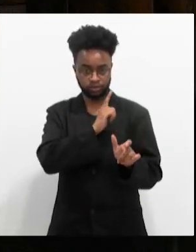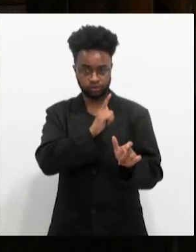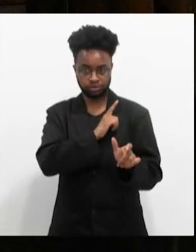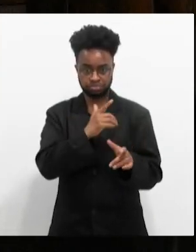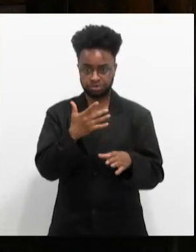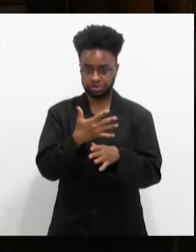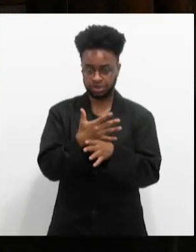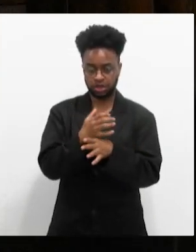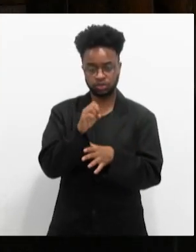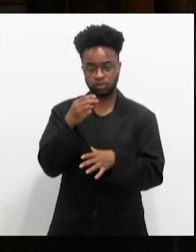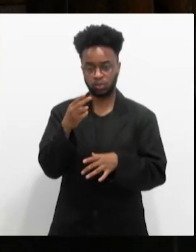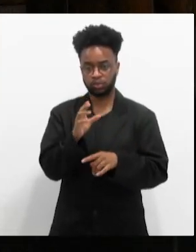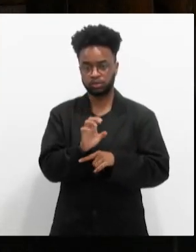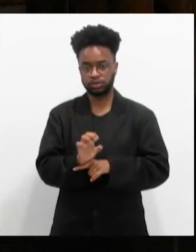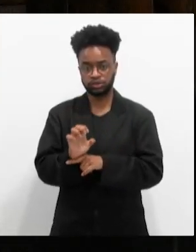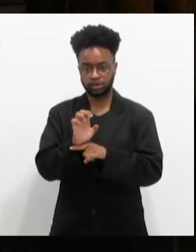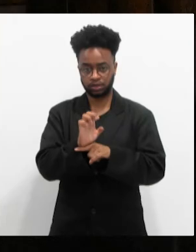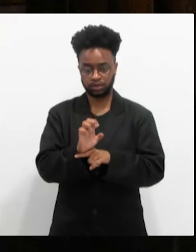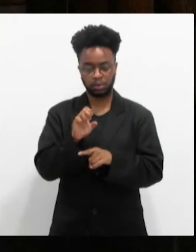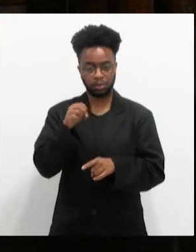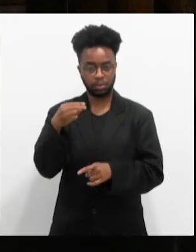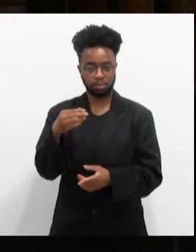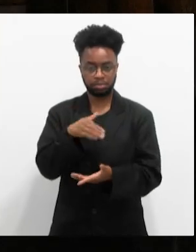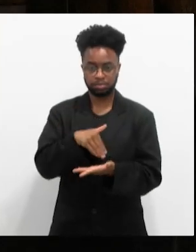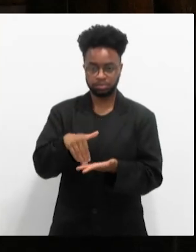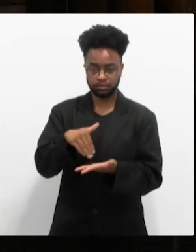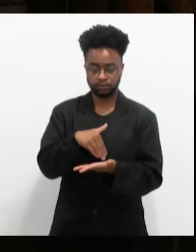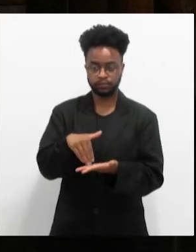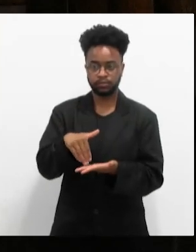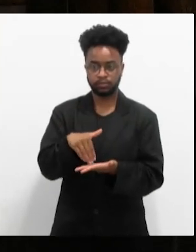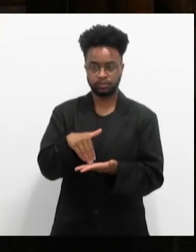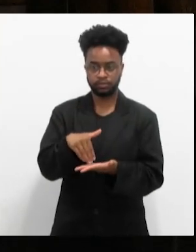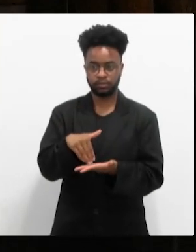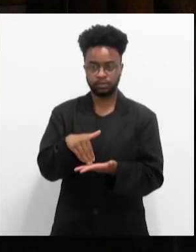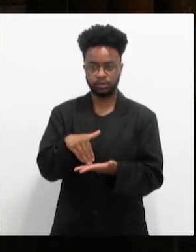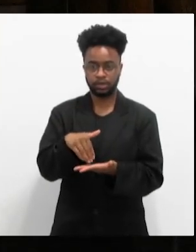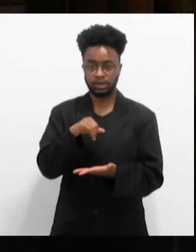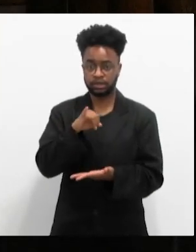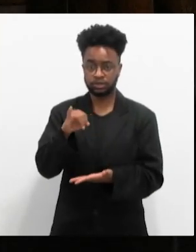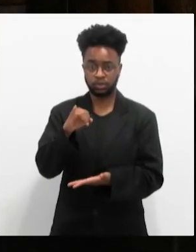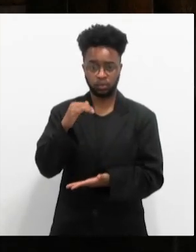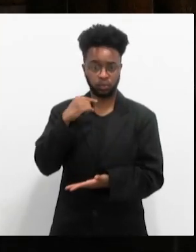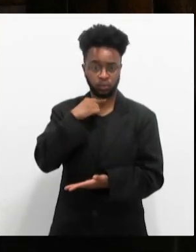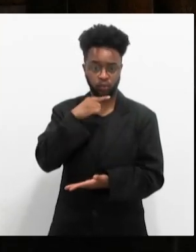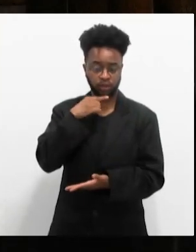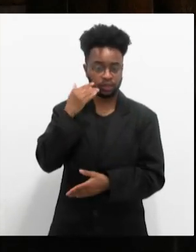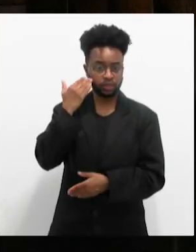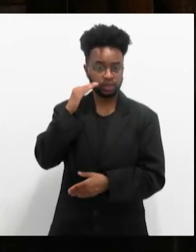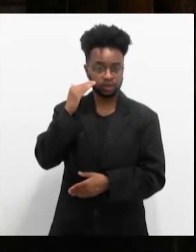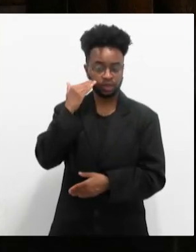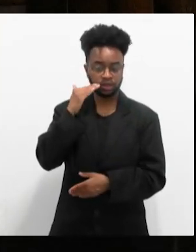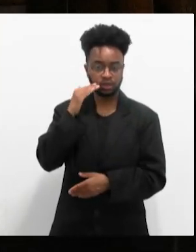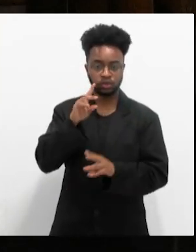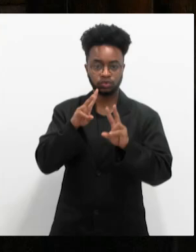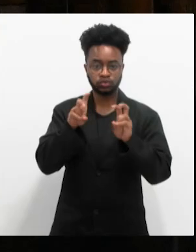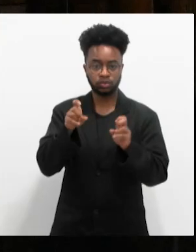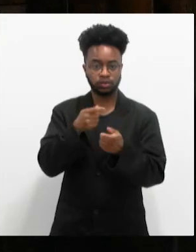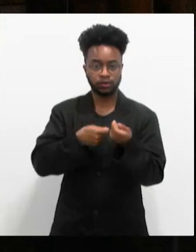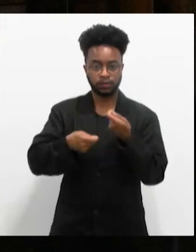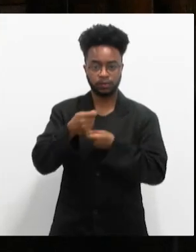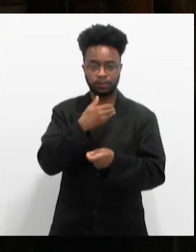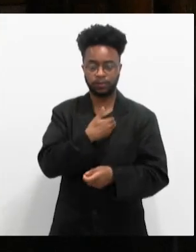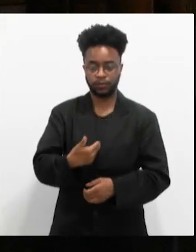ou de estado, ou de secretaria, que não entenda de finanças